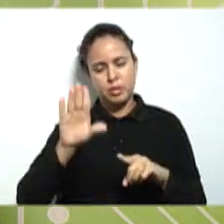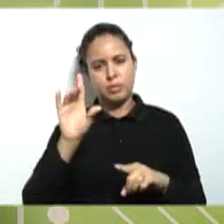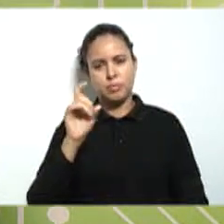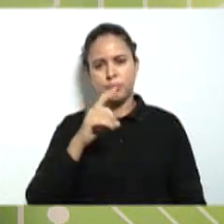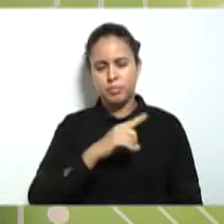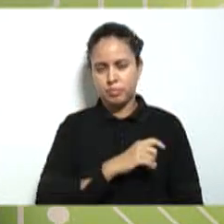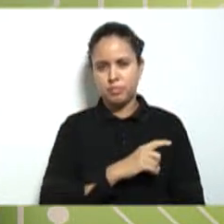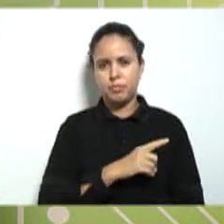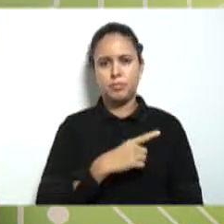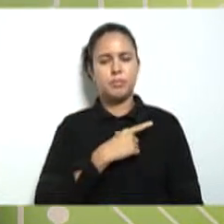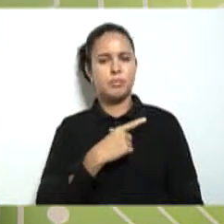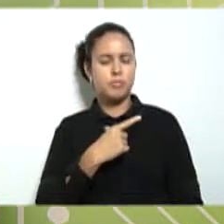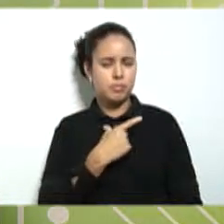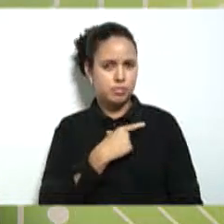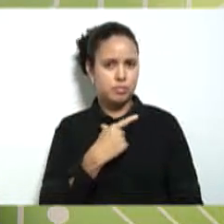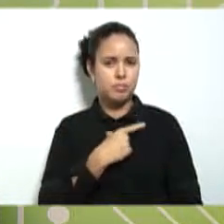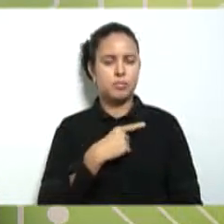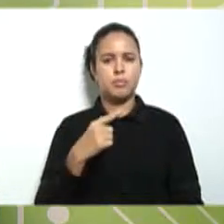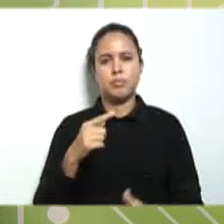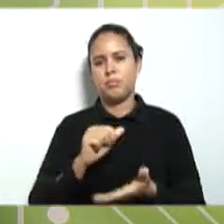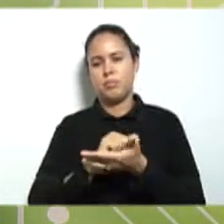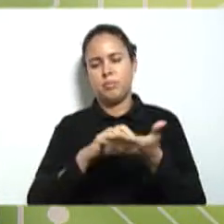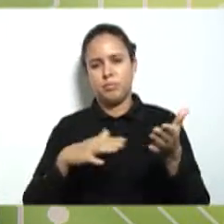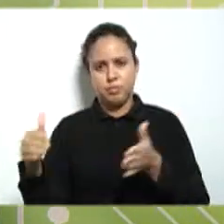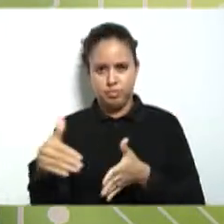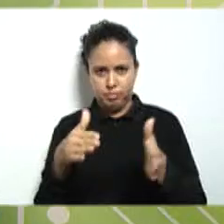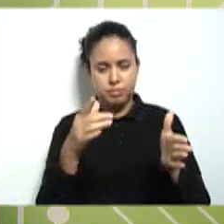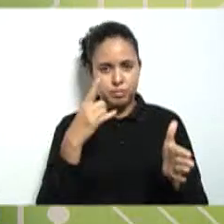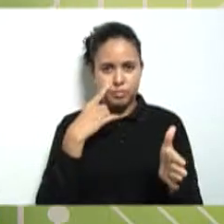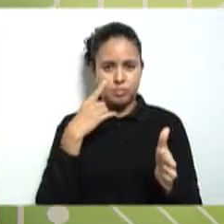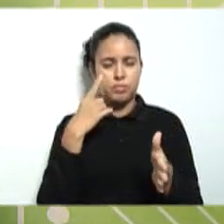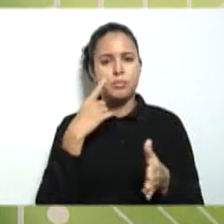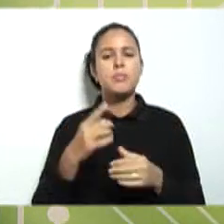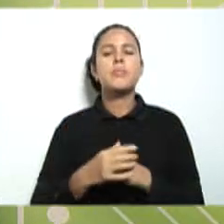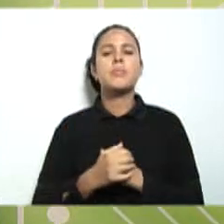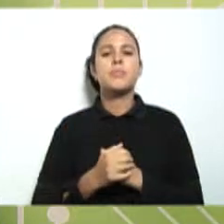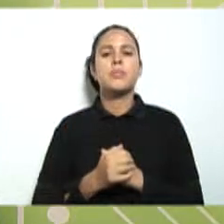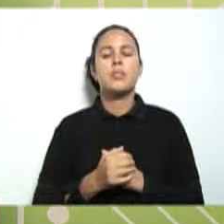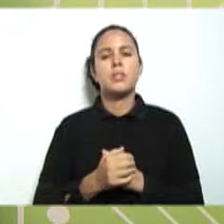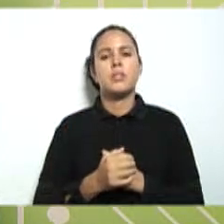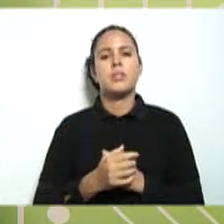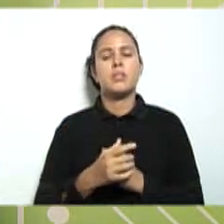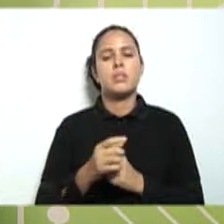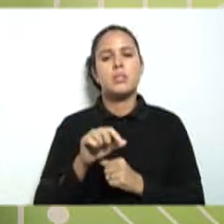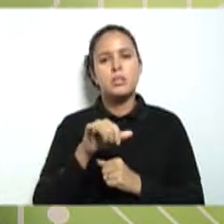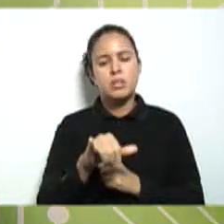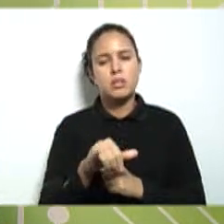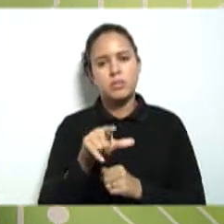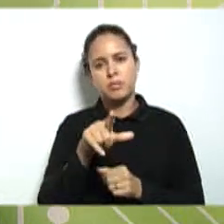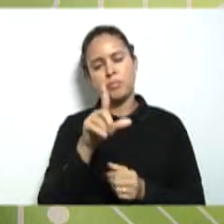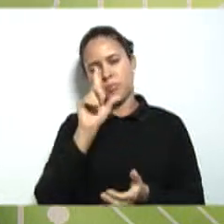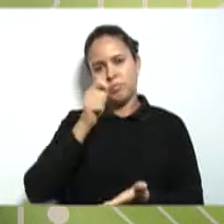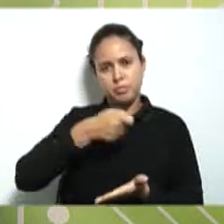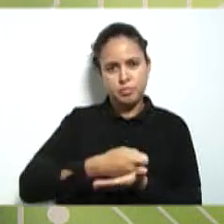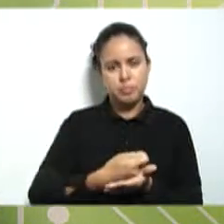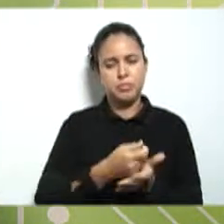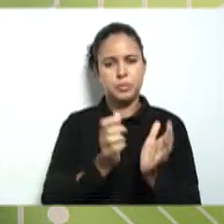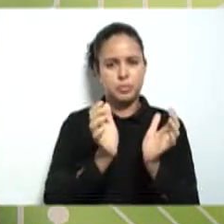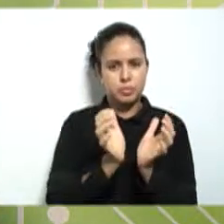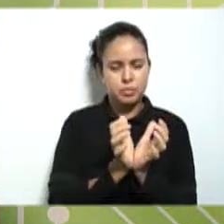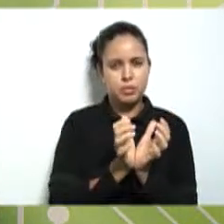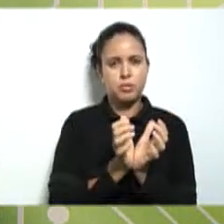e a gente tem uma atividade de percurso que a gente vai exigir um pouquinho mais de vocês. Assim como a gente falou durante a aula, se você vai decidir em conjunto, se você vai estar fazendo um